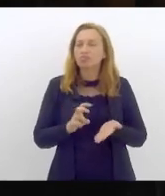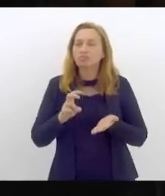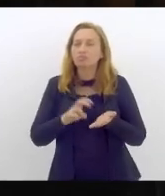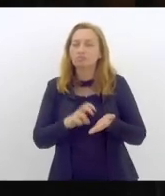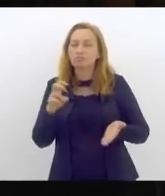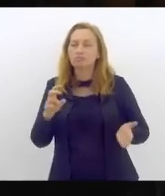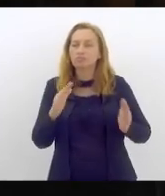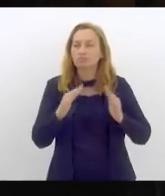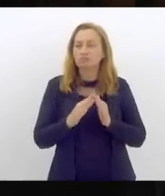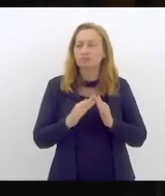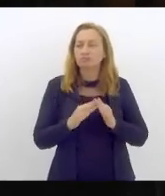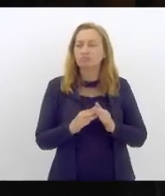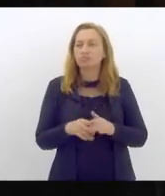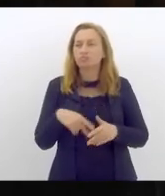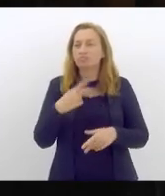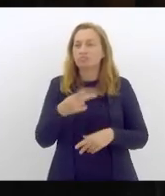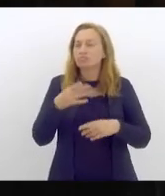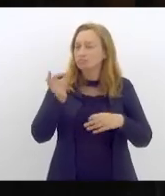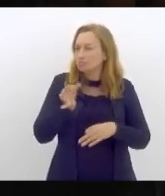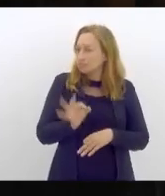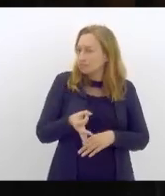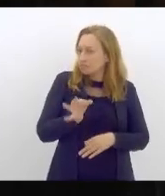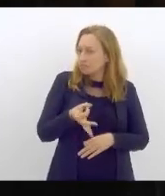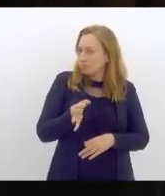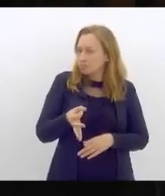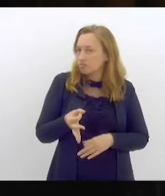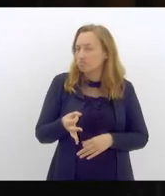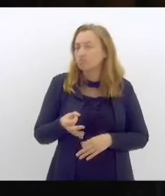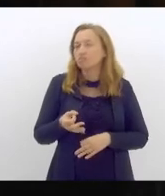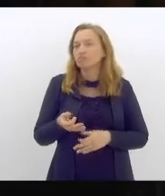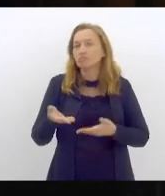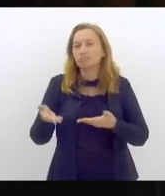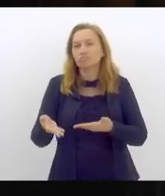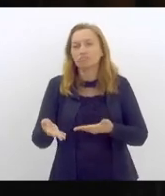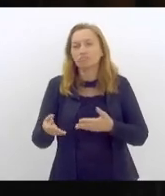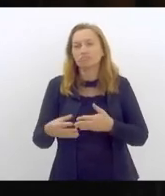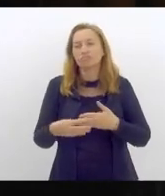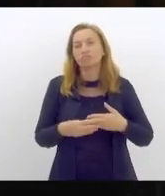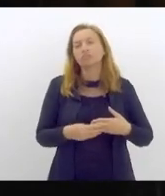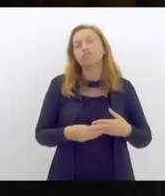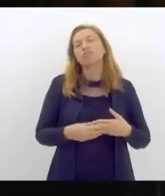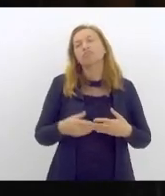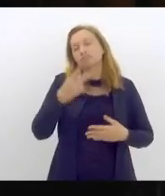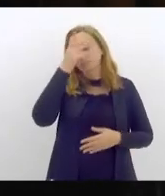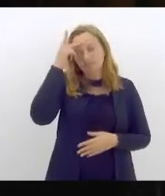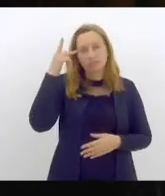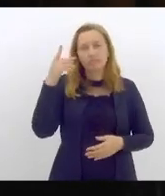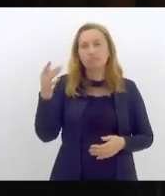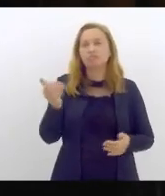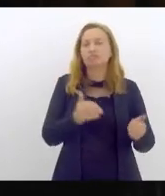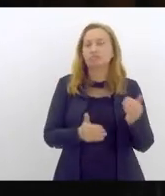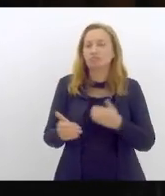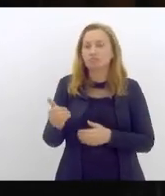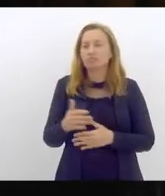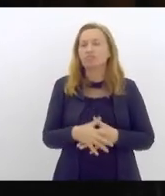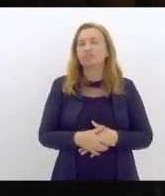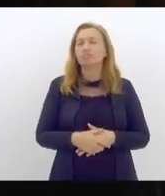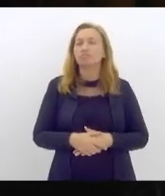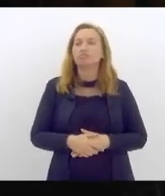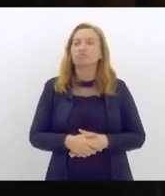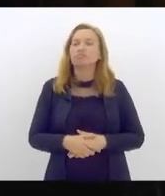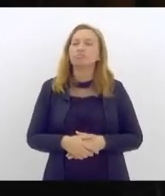casa trazendo Exatamente é pessoas que não só estão aí ultrapassando essa